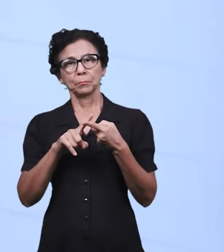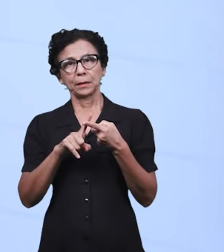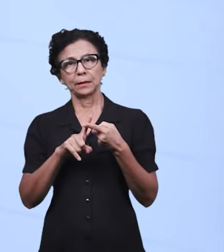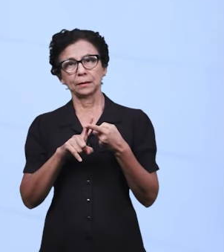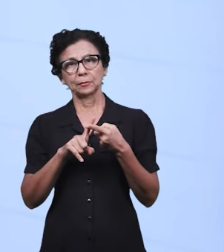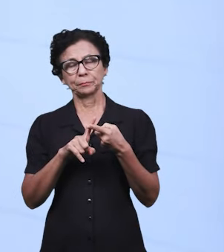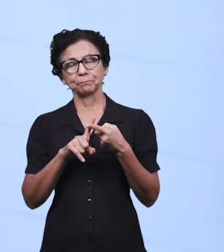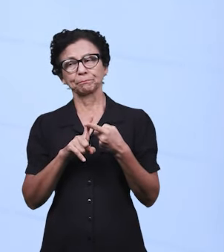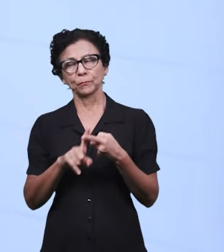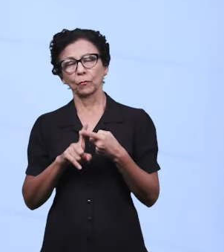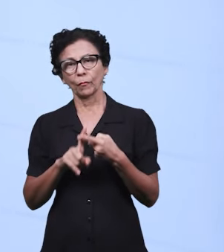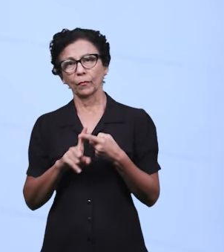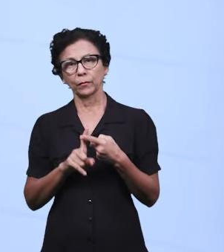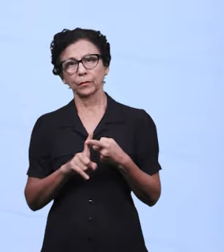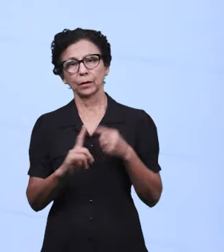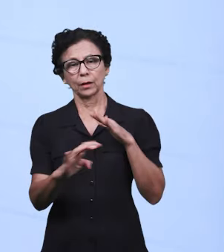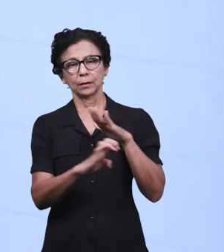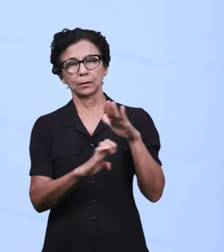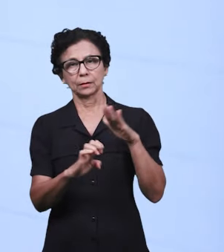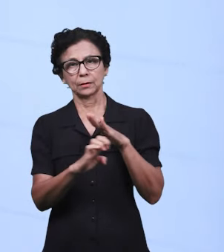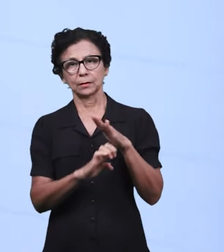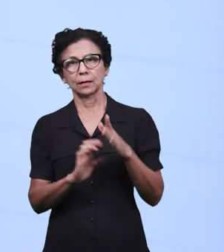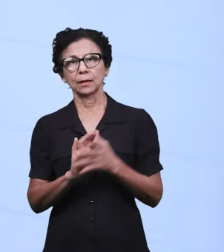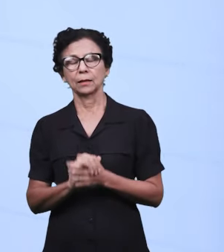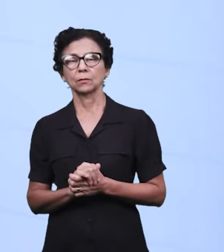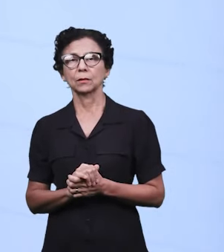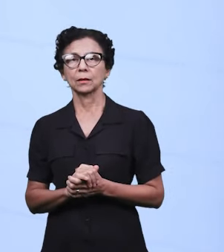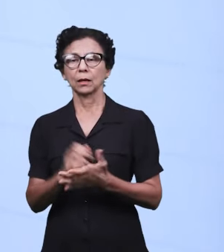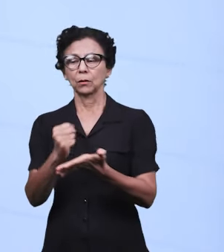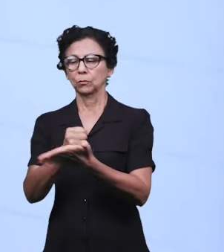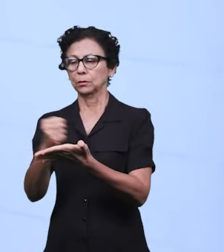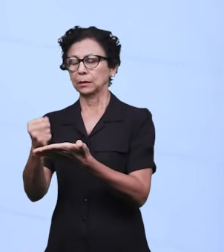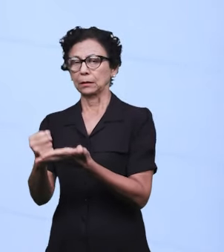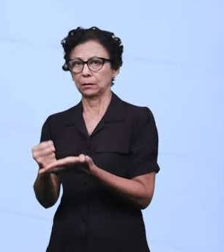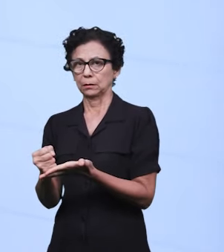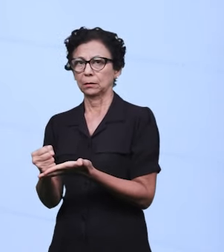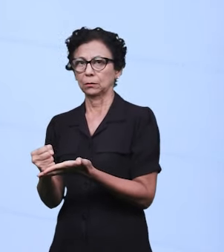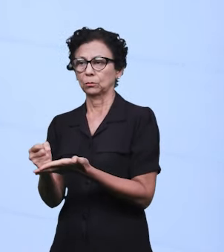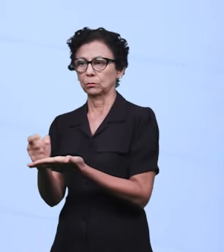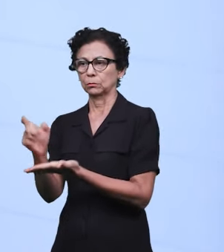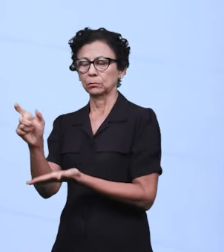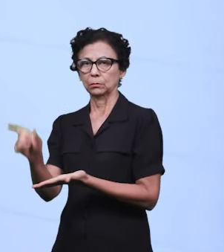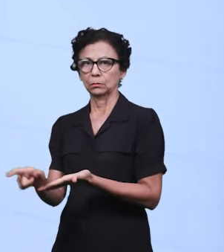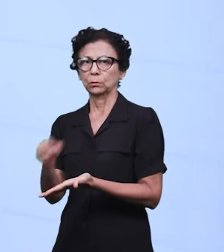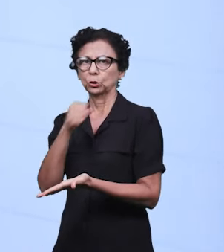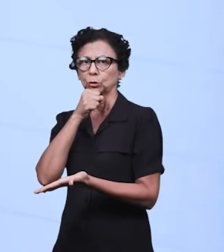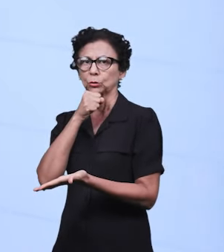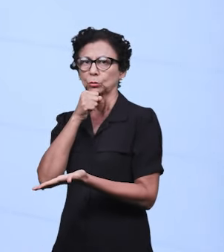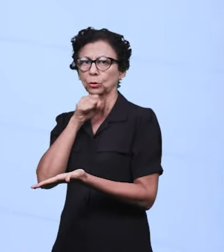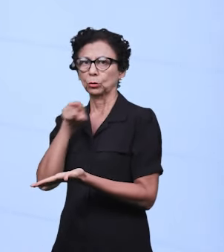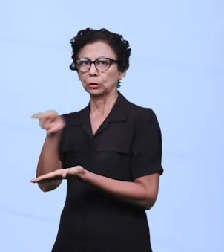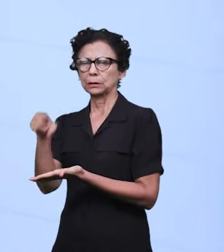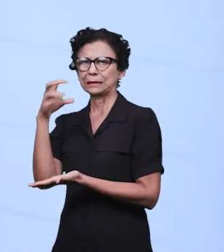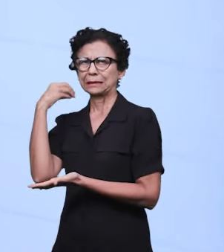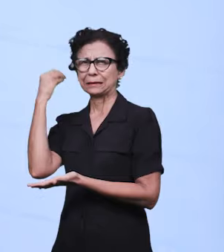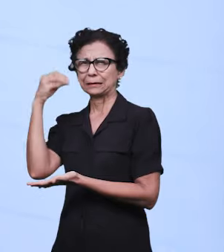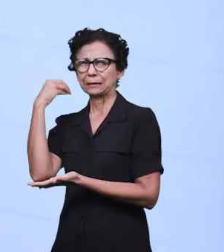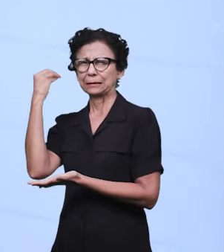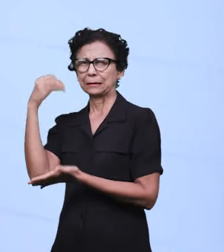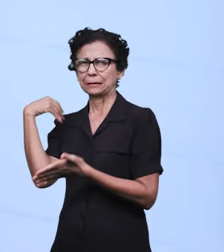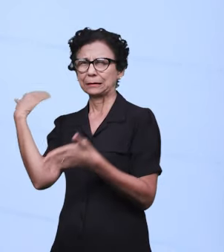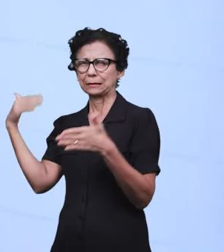o fato da empresa estar admitindo uma pessoa que traz com ela uma